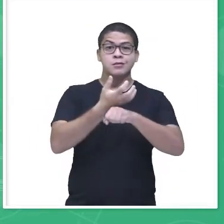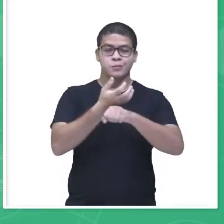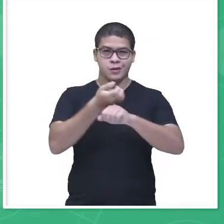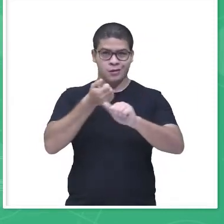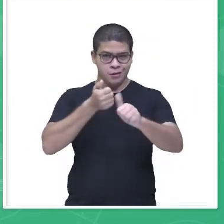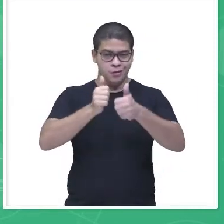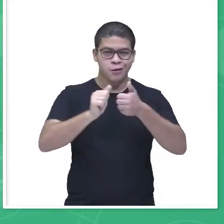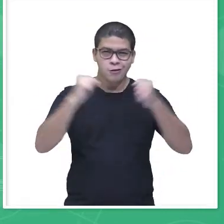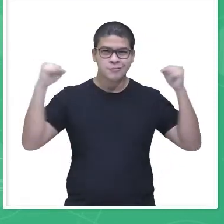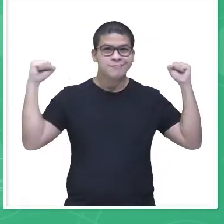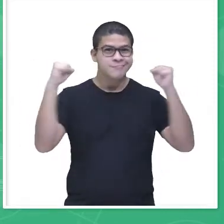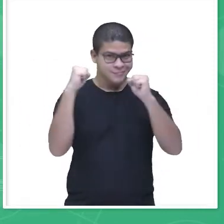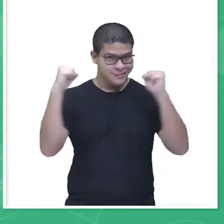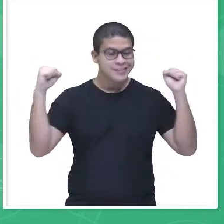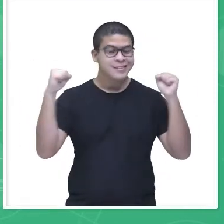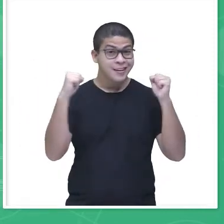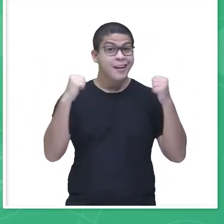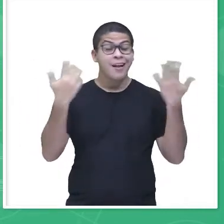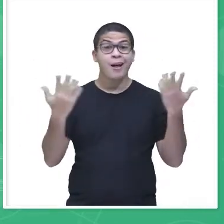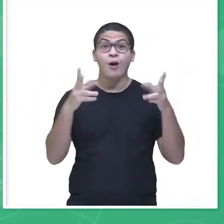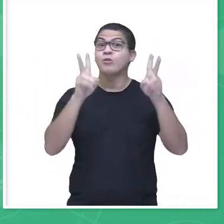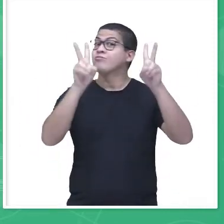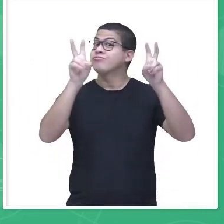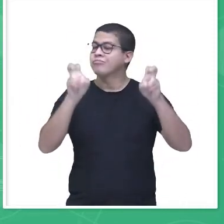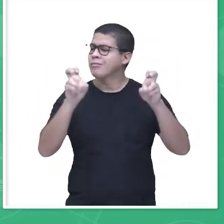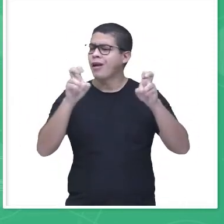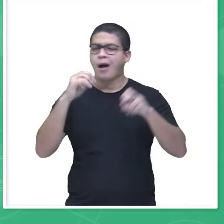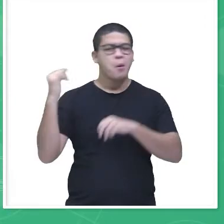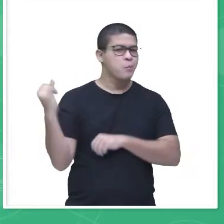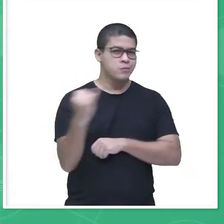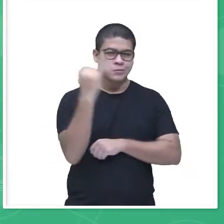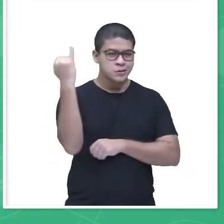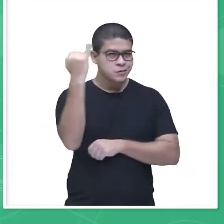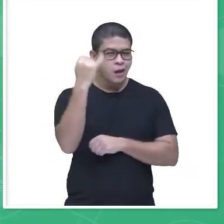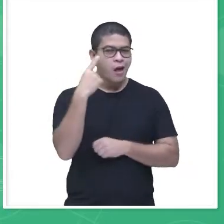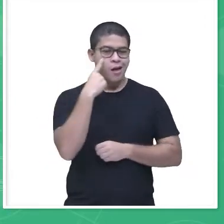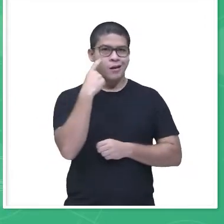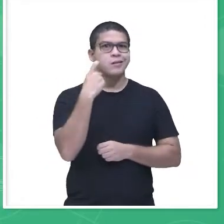e nós hoje vamos falar aí sobre um assunto muito interessante que